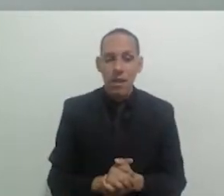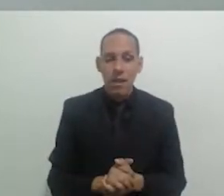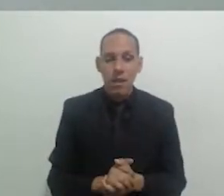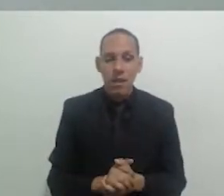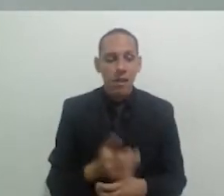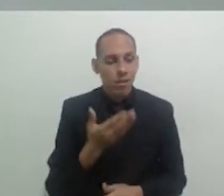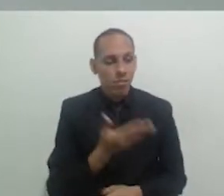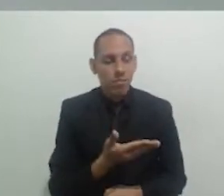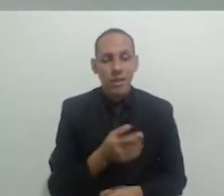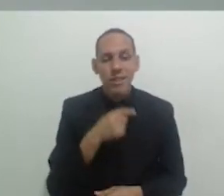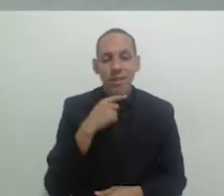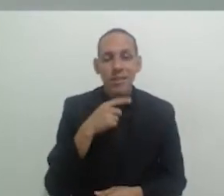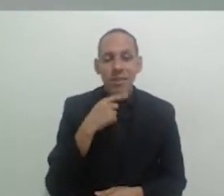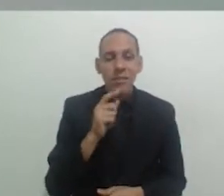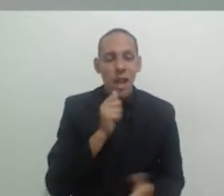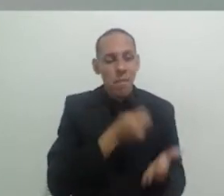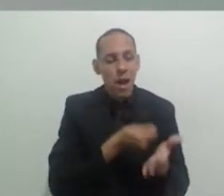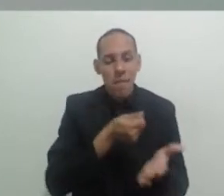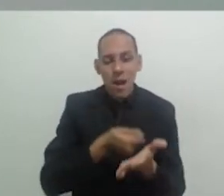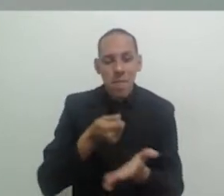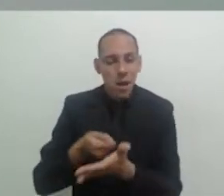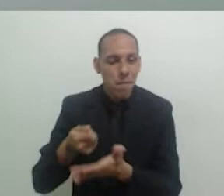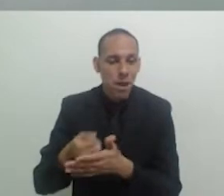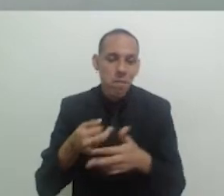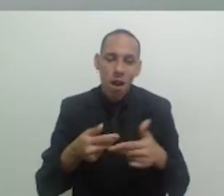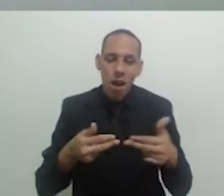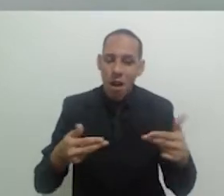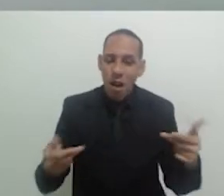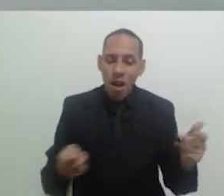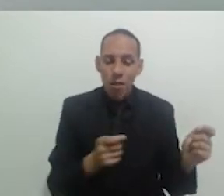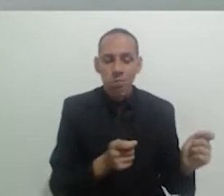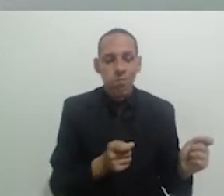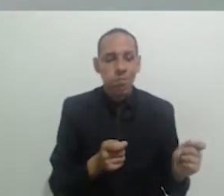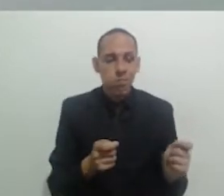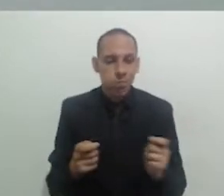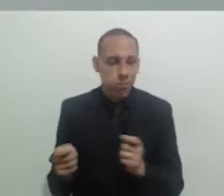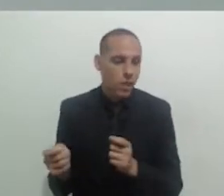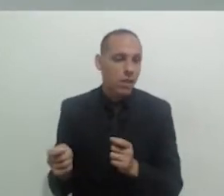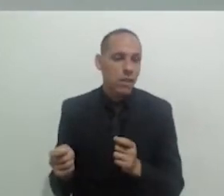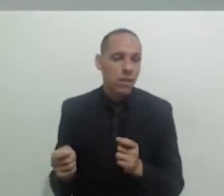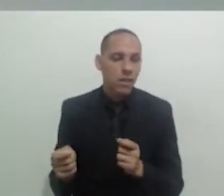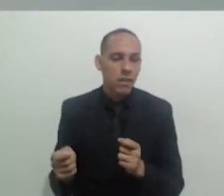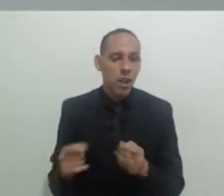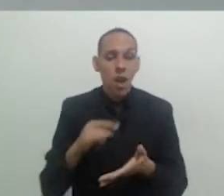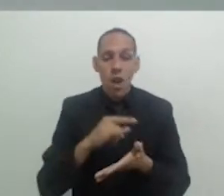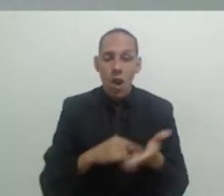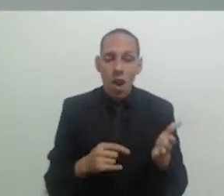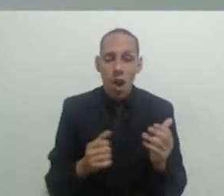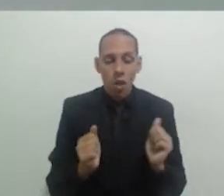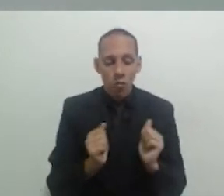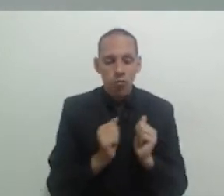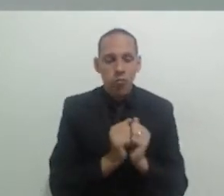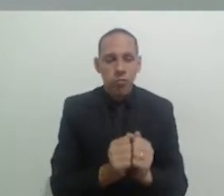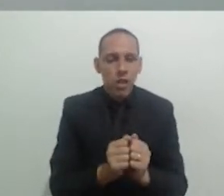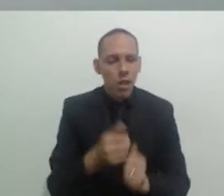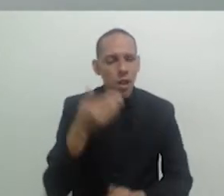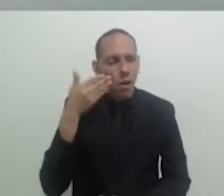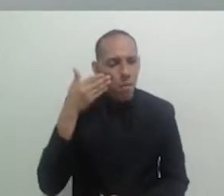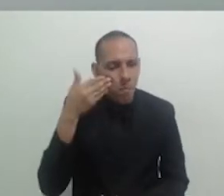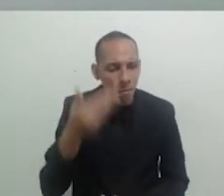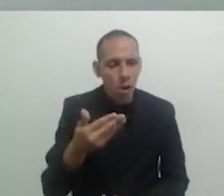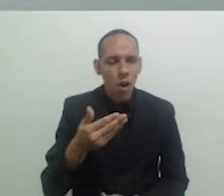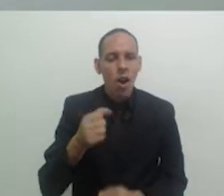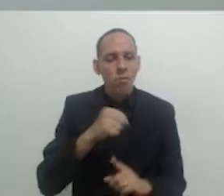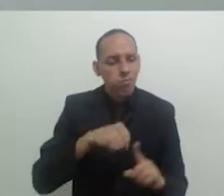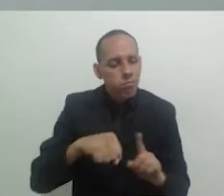adimplir compromissos de rotinas, juntando documentos relativos a encargos sociais, obrigações tributárias